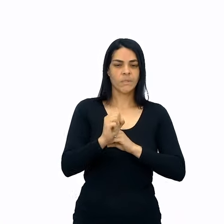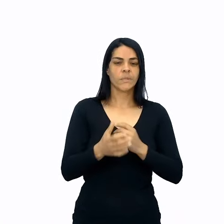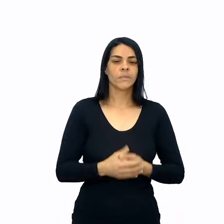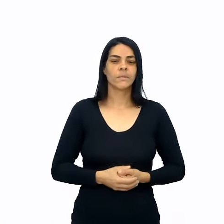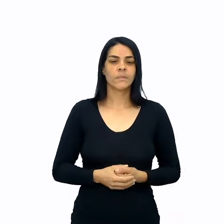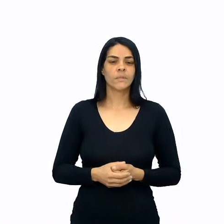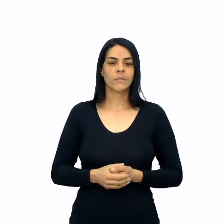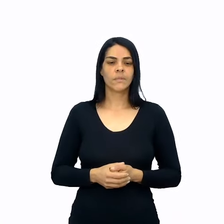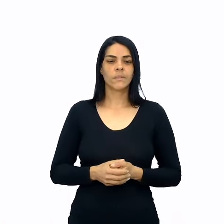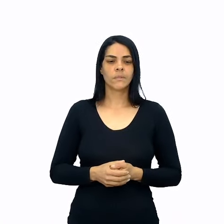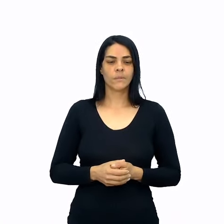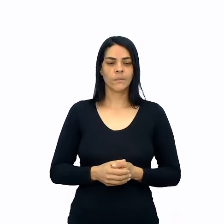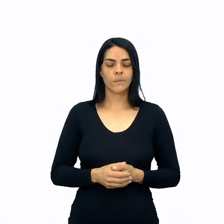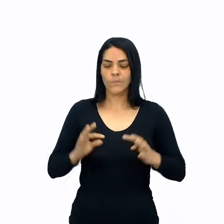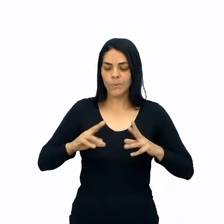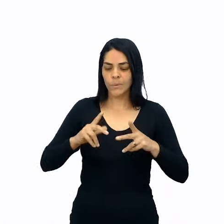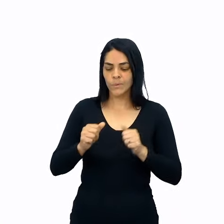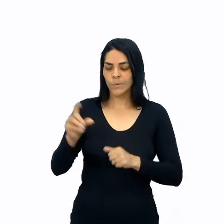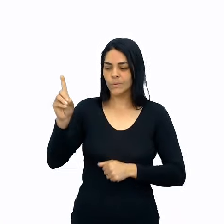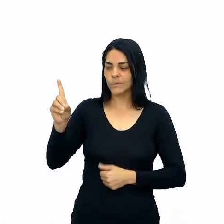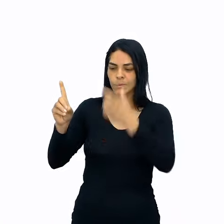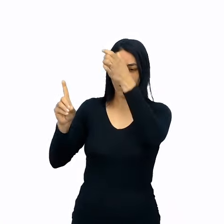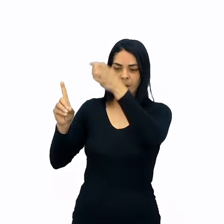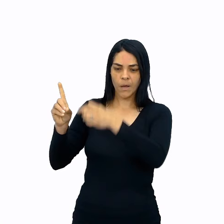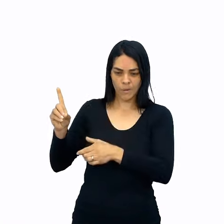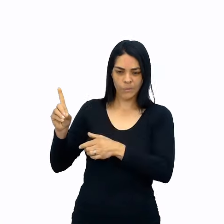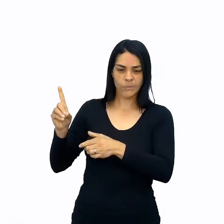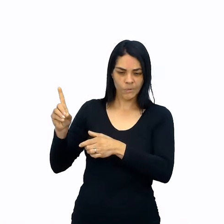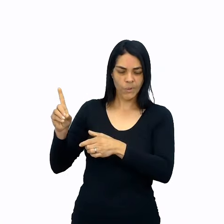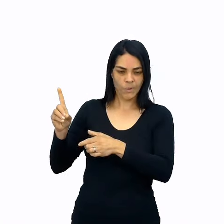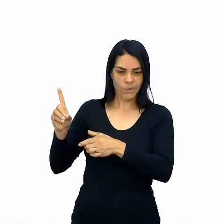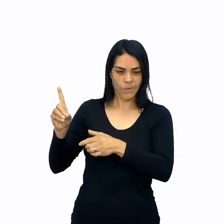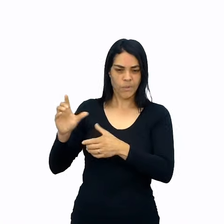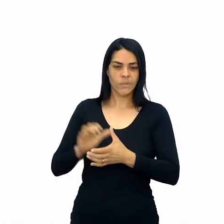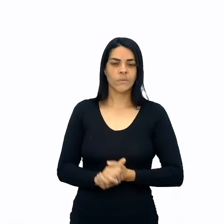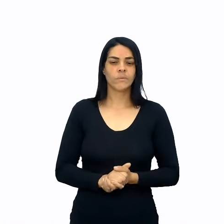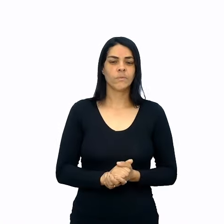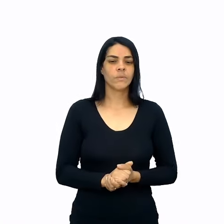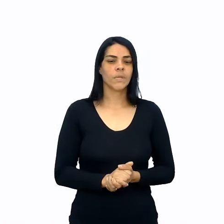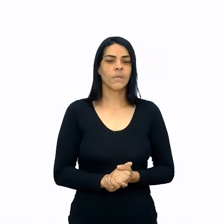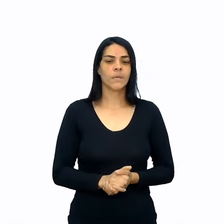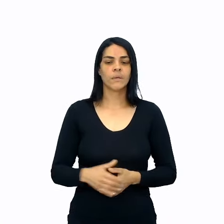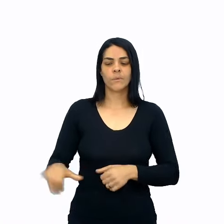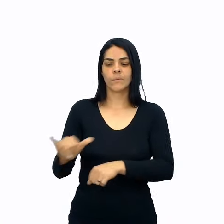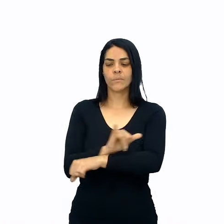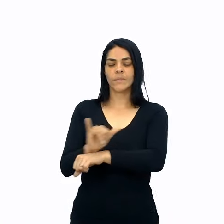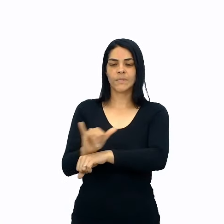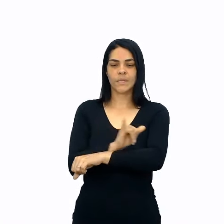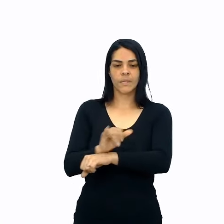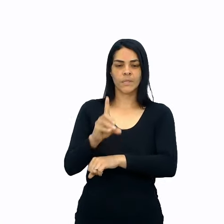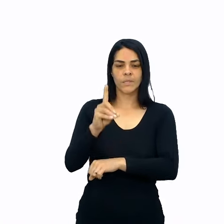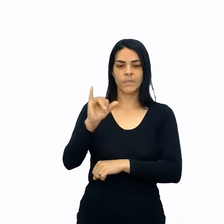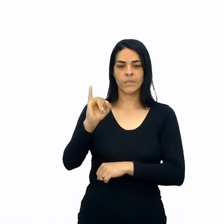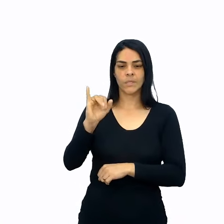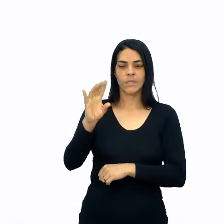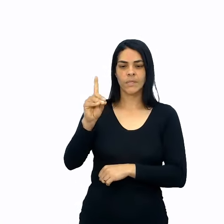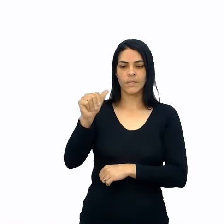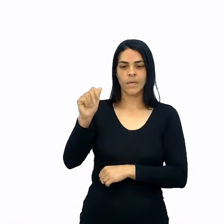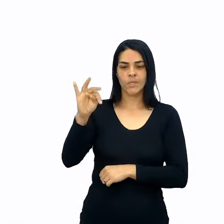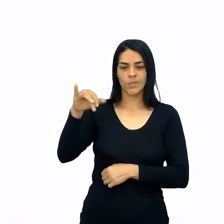autores como mega instrumentos didáticos. Então, a seguir, nós vamos dando